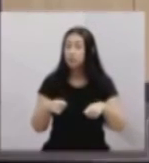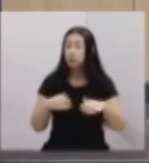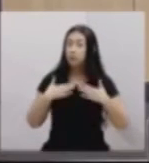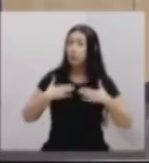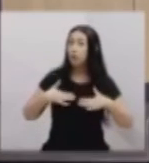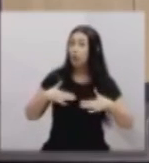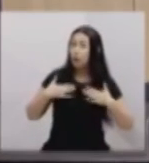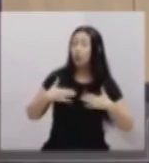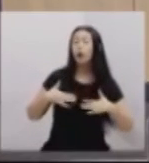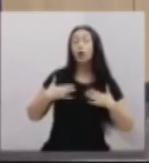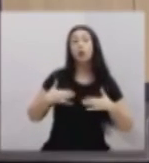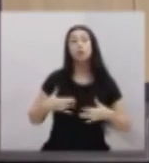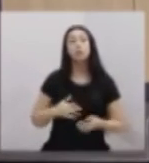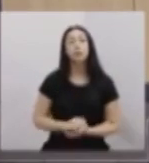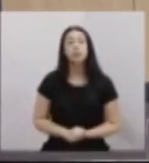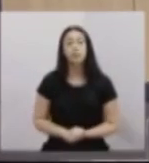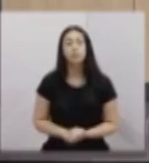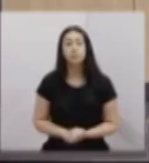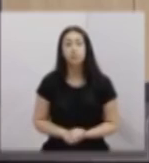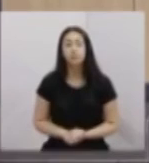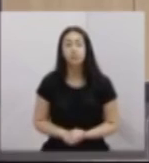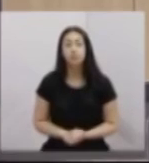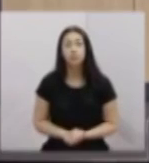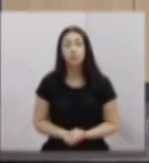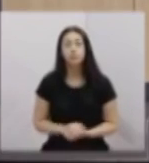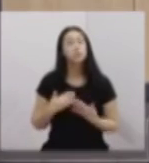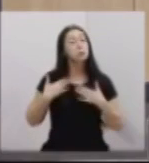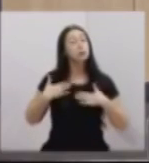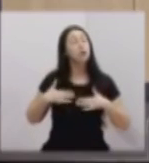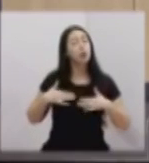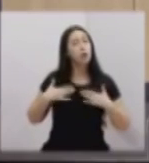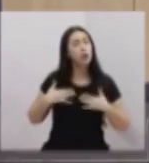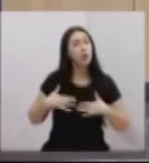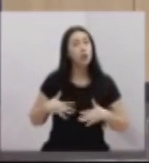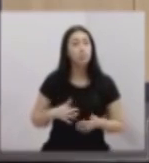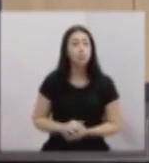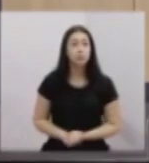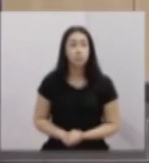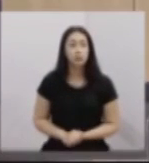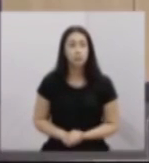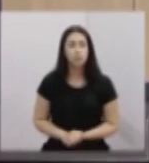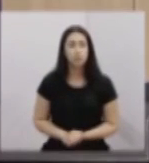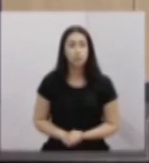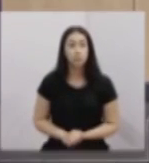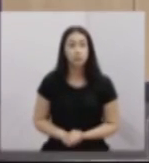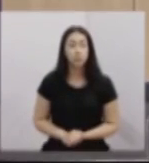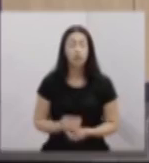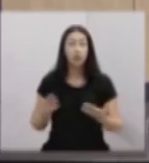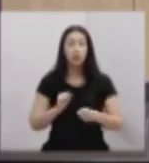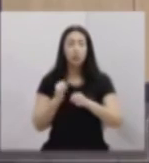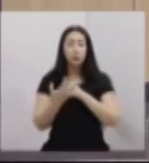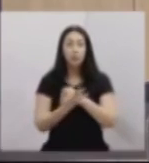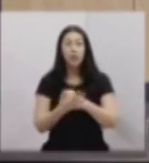respirar. Essa é a palavra, Rodrigo Salomão. Respirar, que gostoso, né? Então, que nessa pandemia